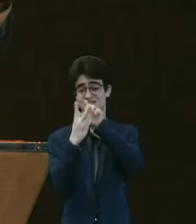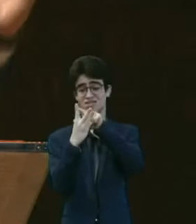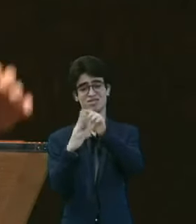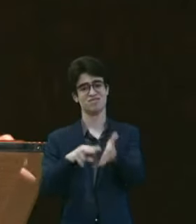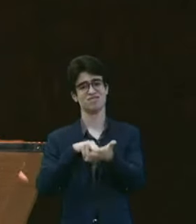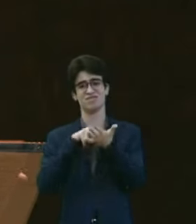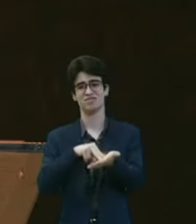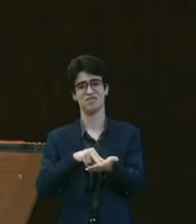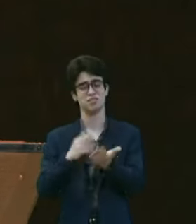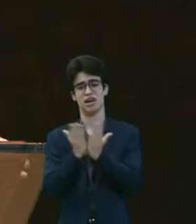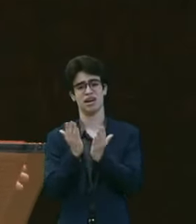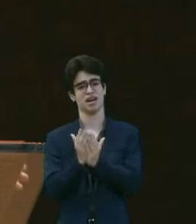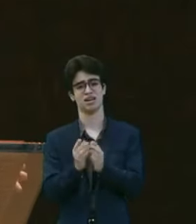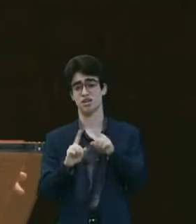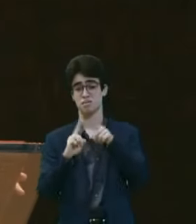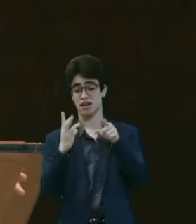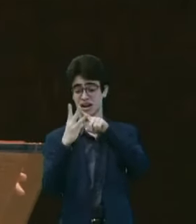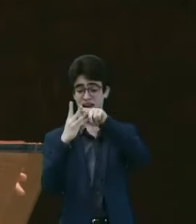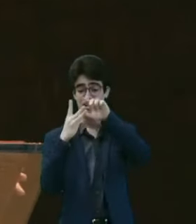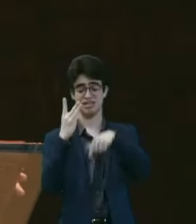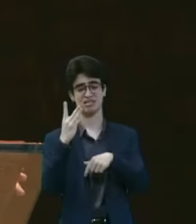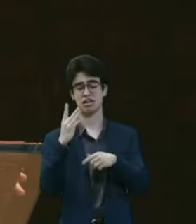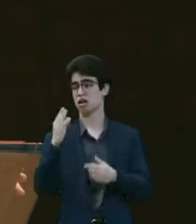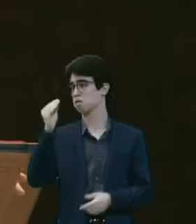Estamos perdendo de lavada.